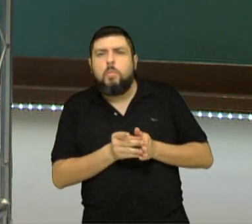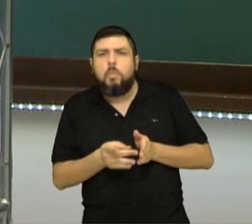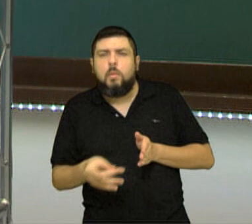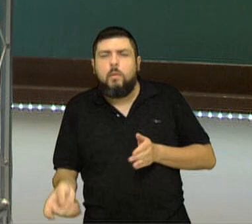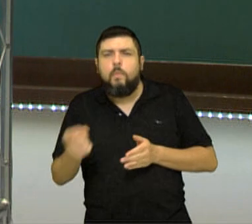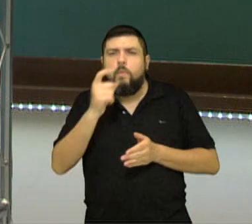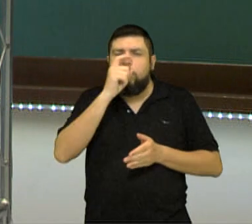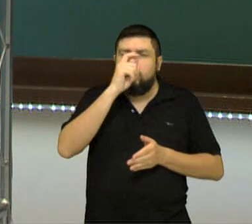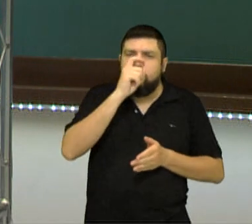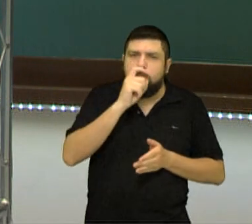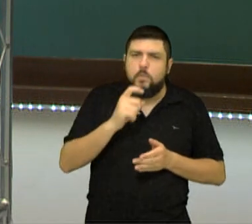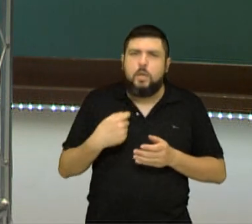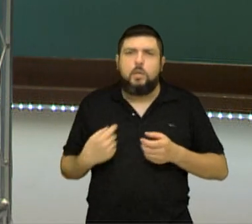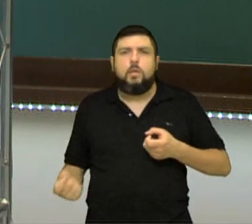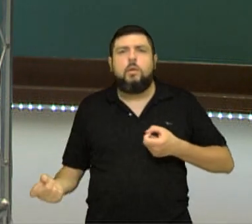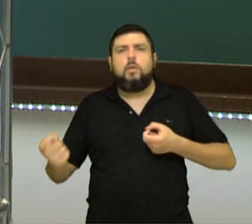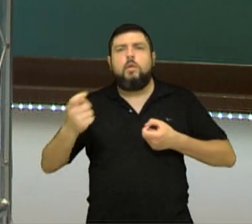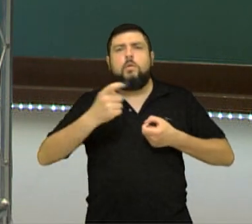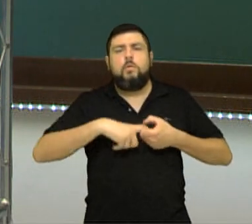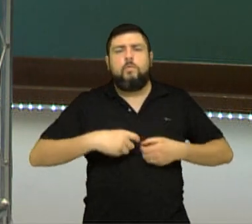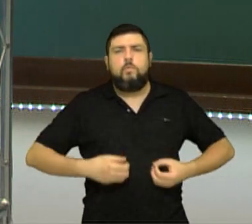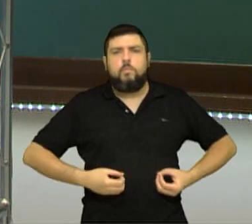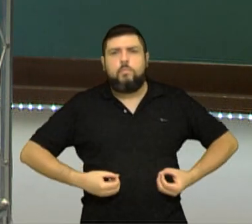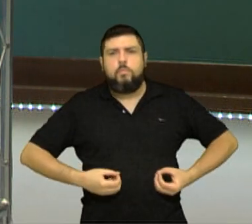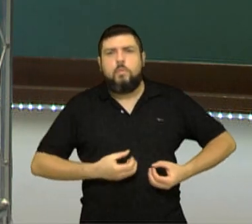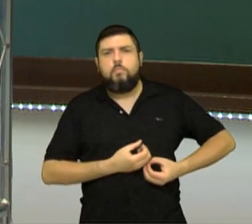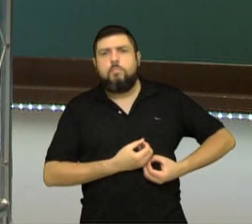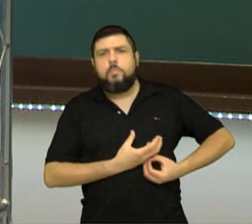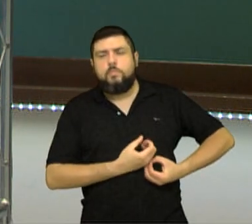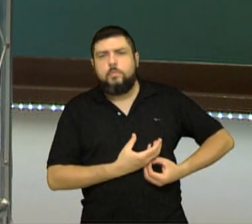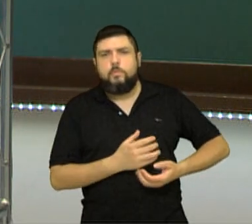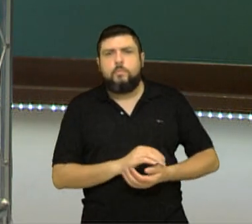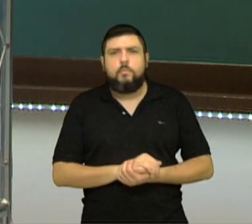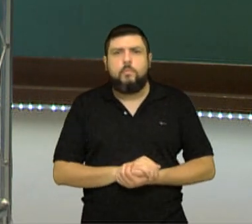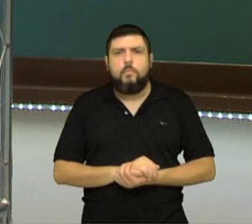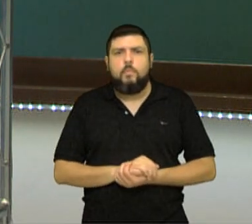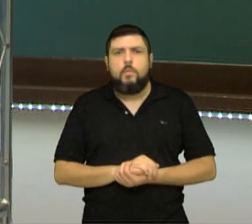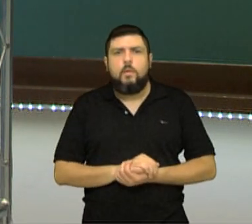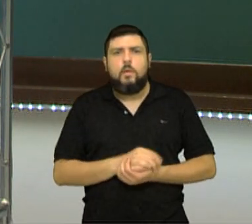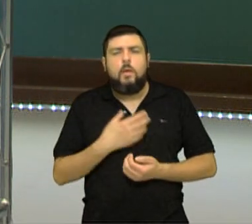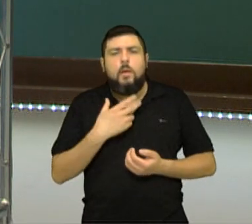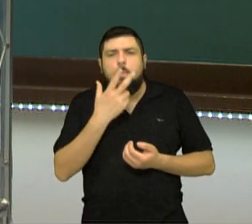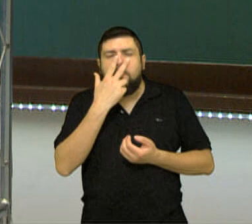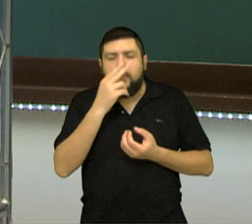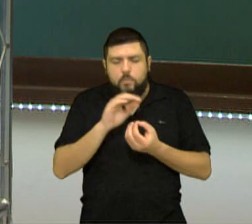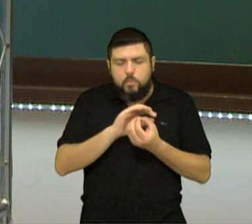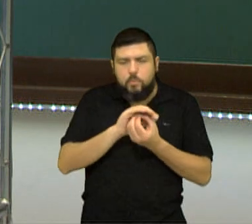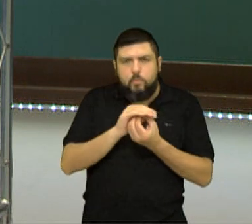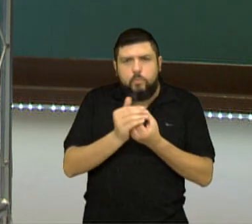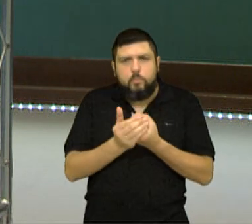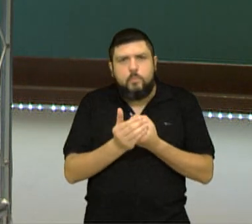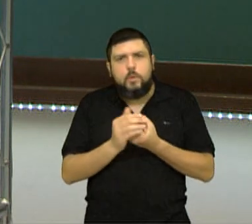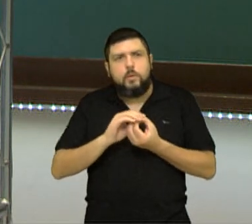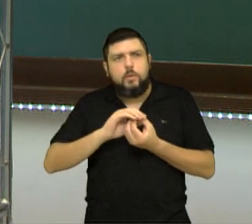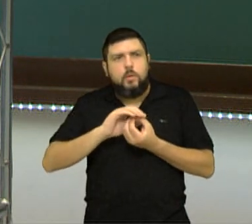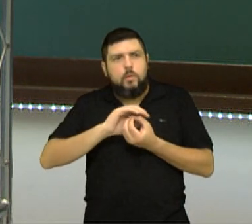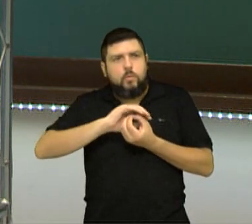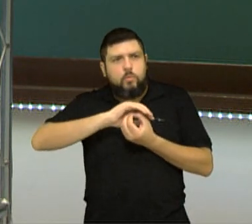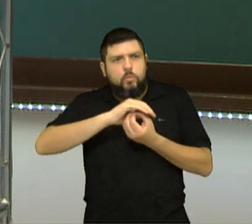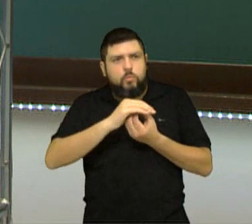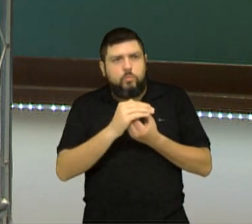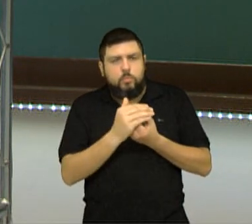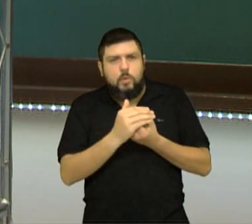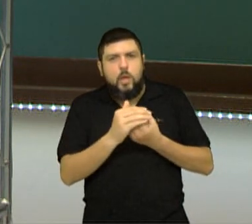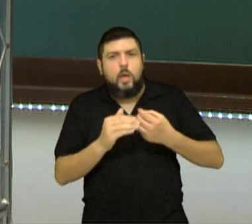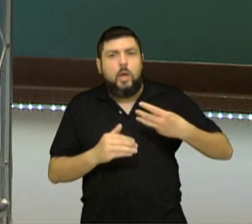o folículo, né, se desenvolvendo, que seria uma estrutura por fora, como se fosse uma cápsula assim, envolvendo o ovócito, tá, com líquido e tudo